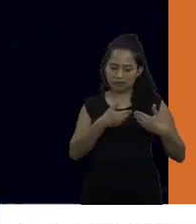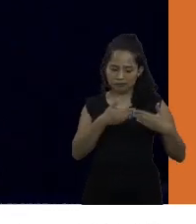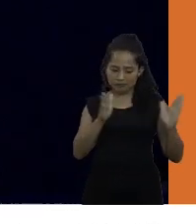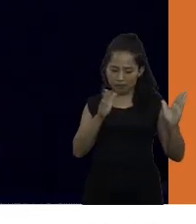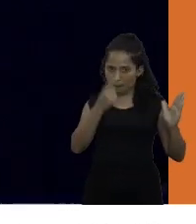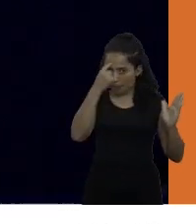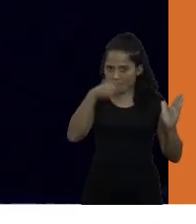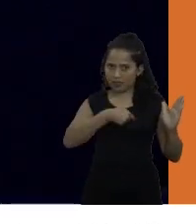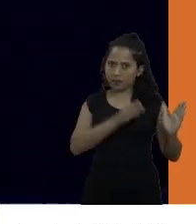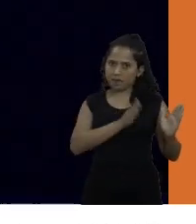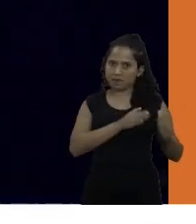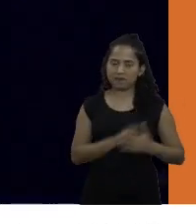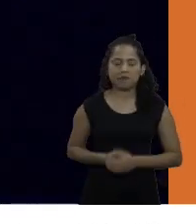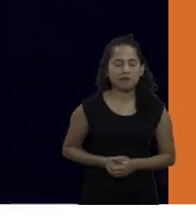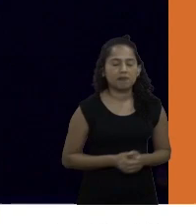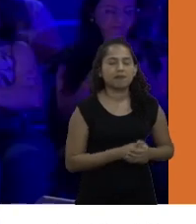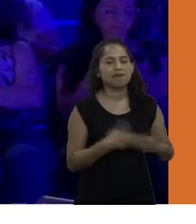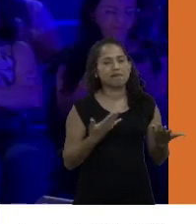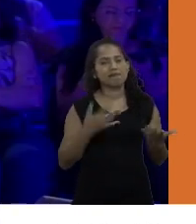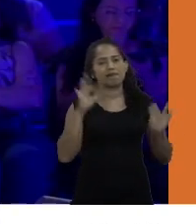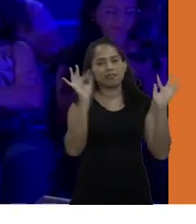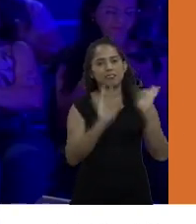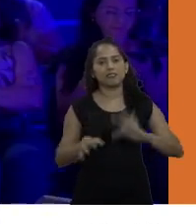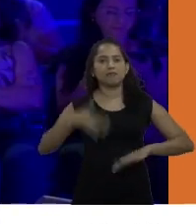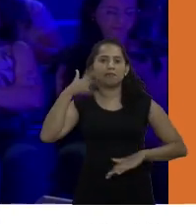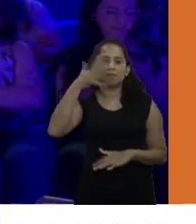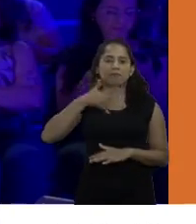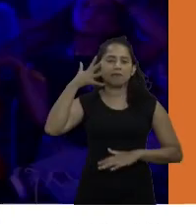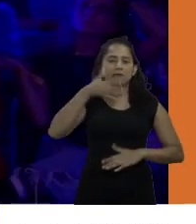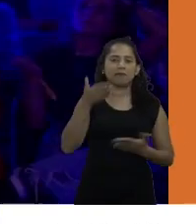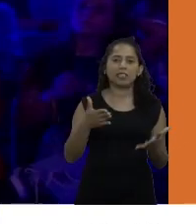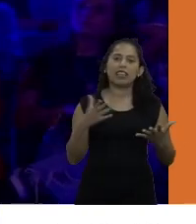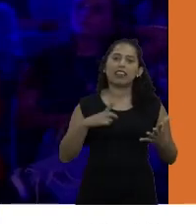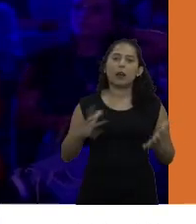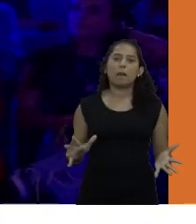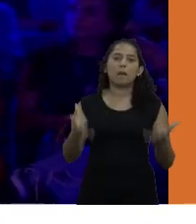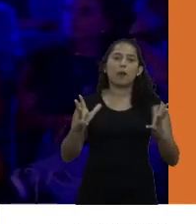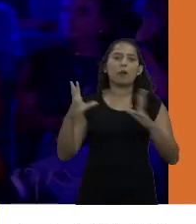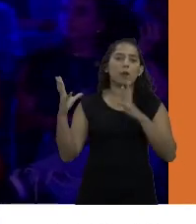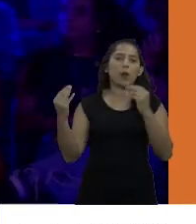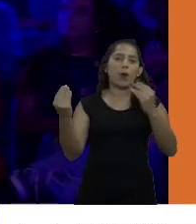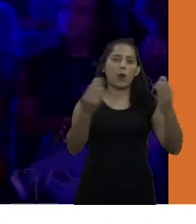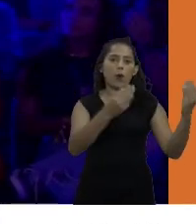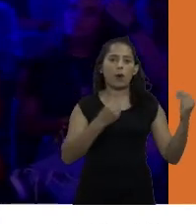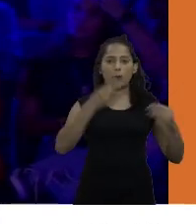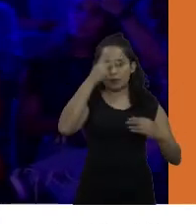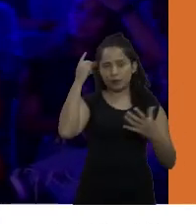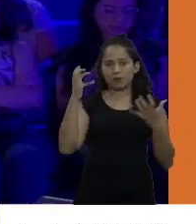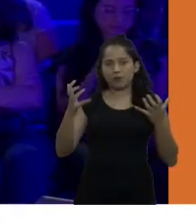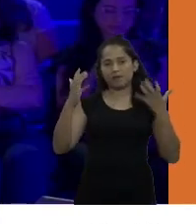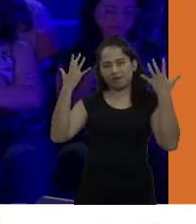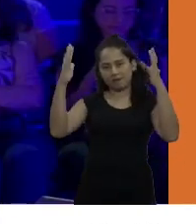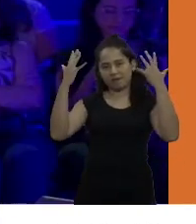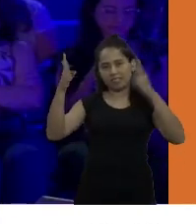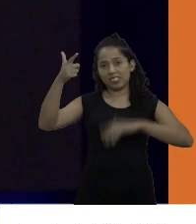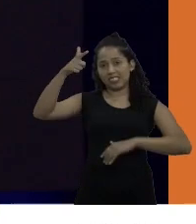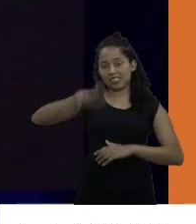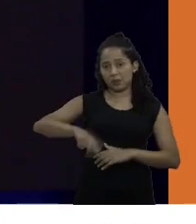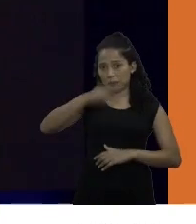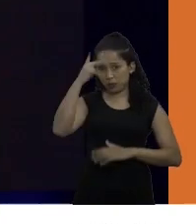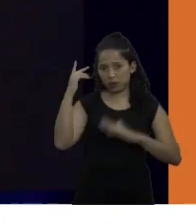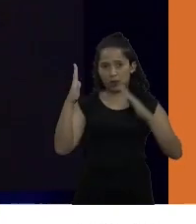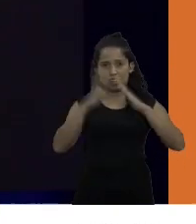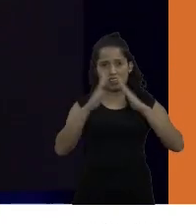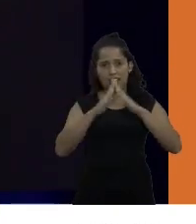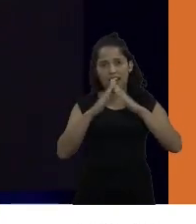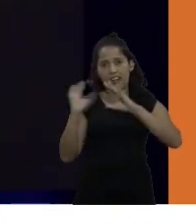eu fico muito feliz da gente ter tido uma palestra como essa, que realmente está motivando um monte de gente também. Queria mandar um salve mais uma vez pro pessoal que está em casa